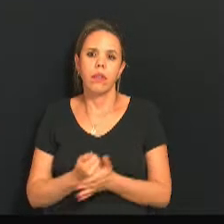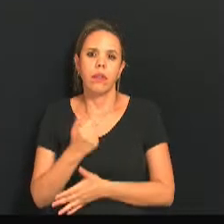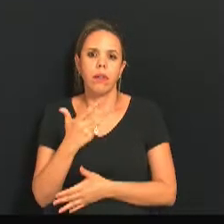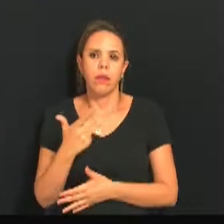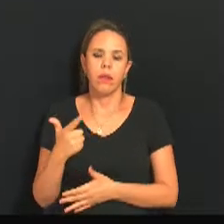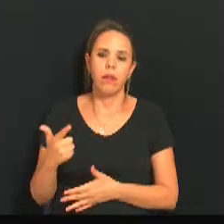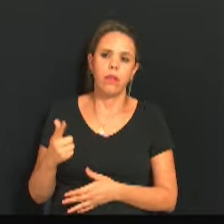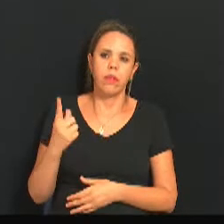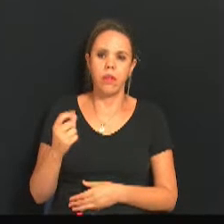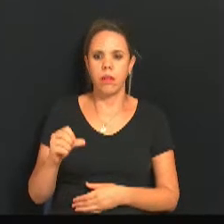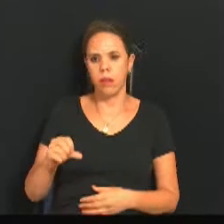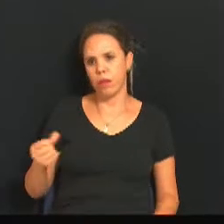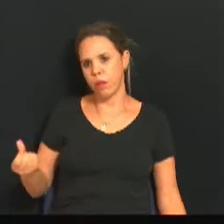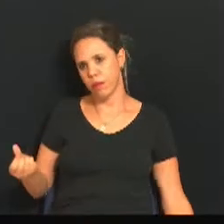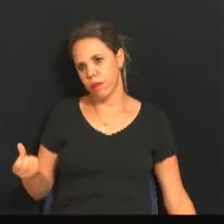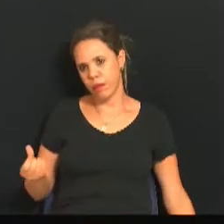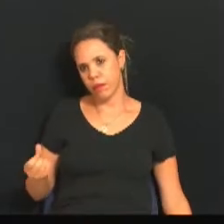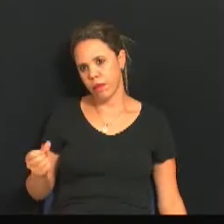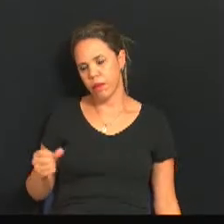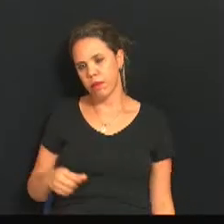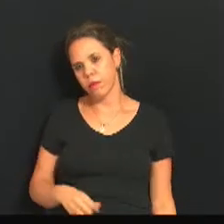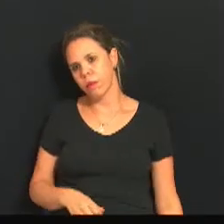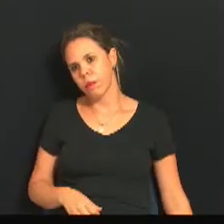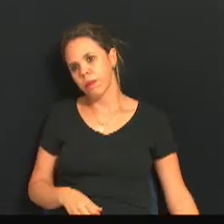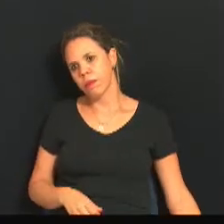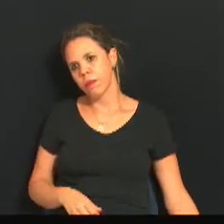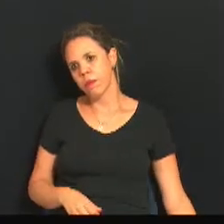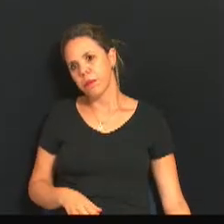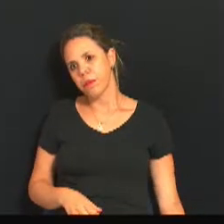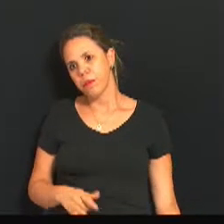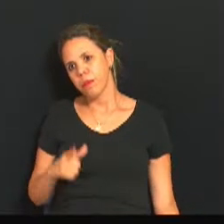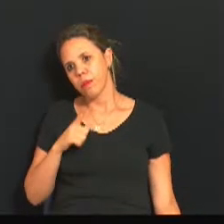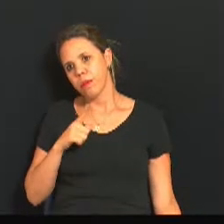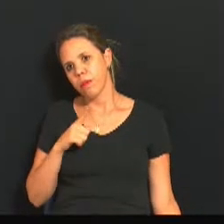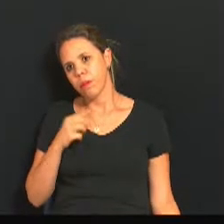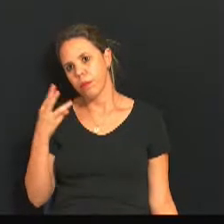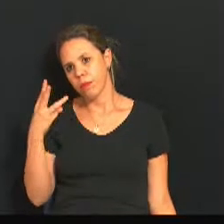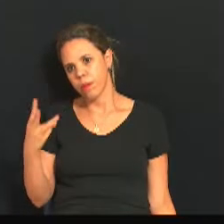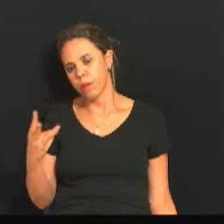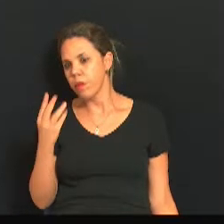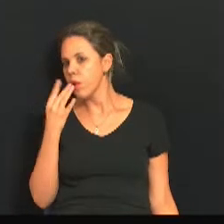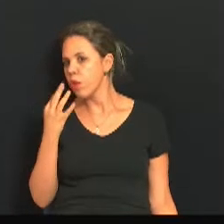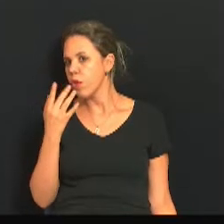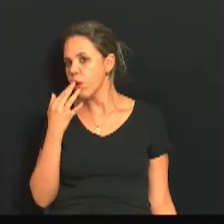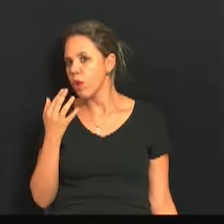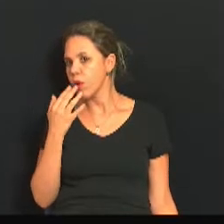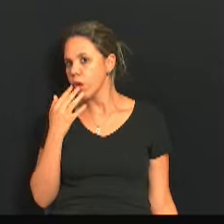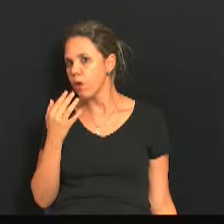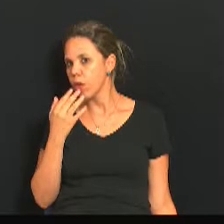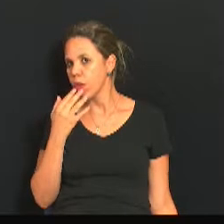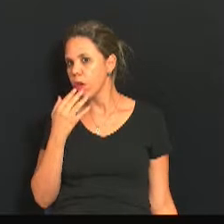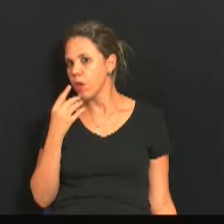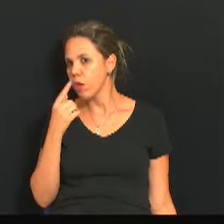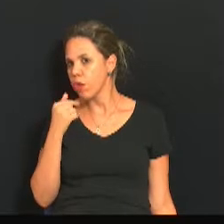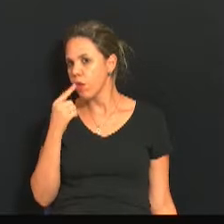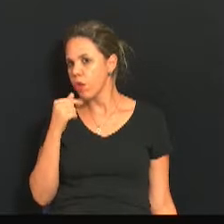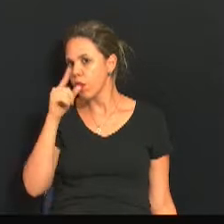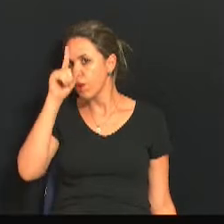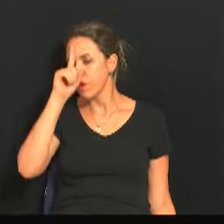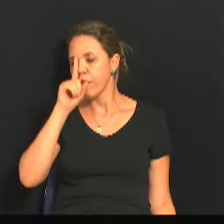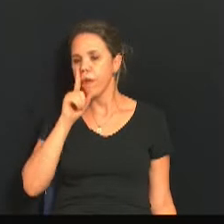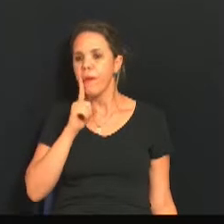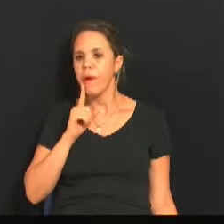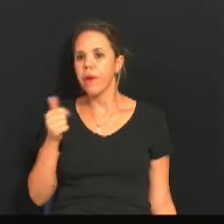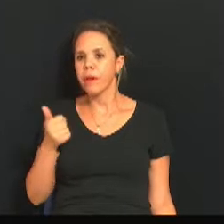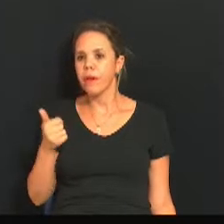1906 até 912 até que nós temos três cores no conjunto relação o primeiro